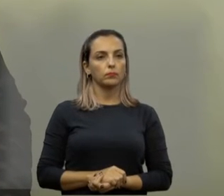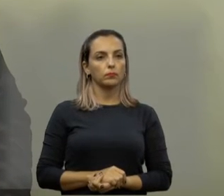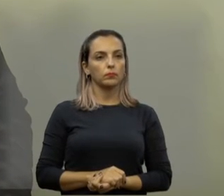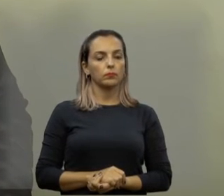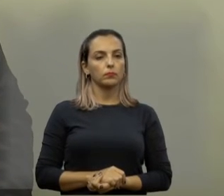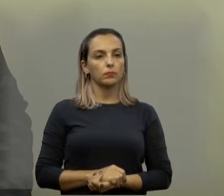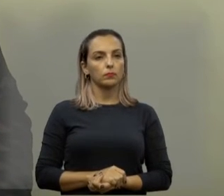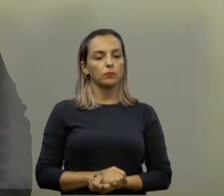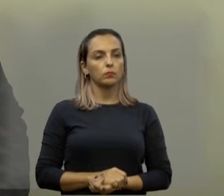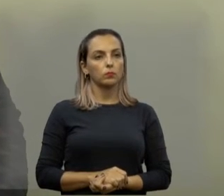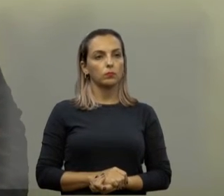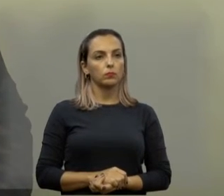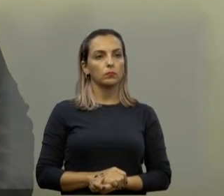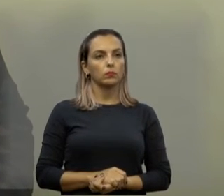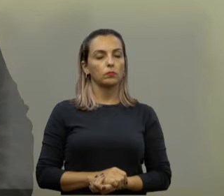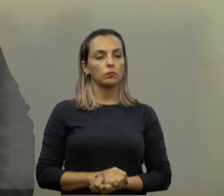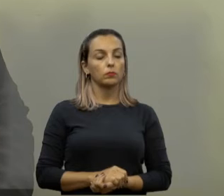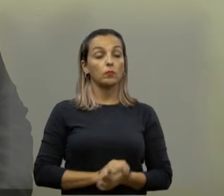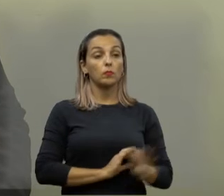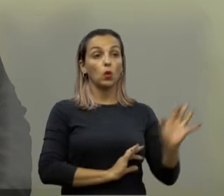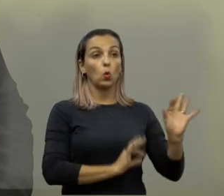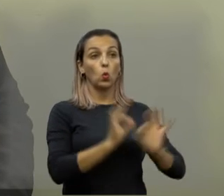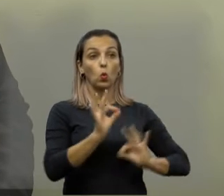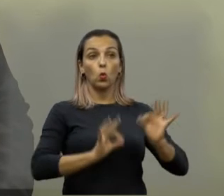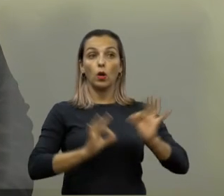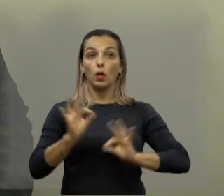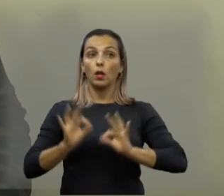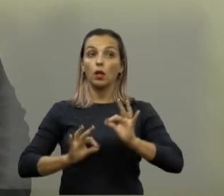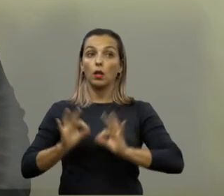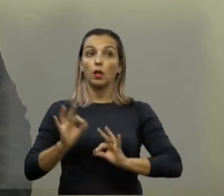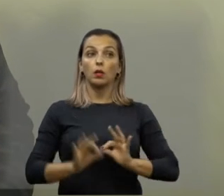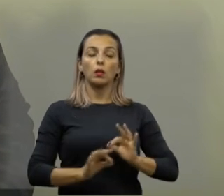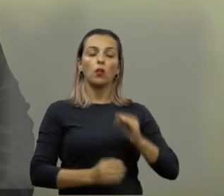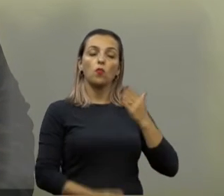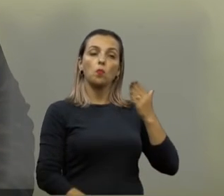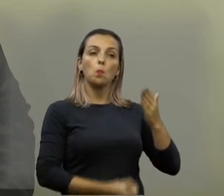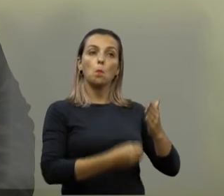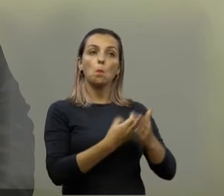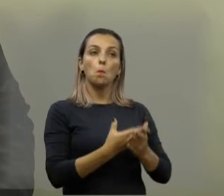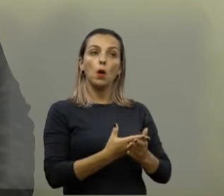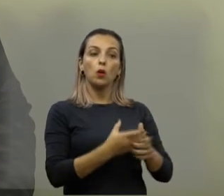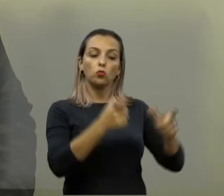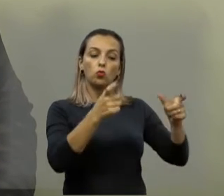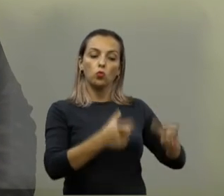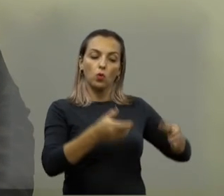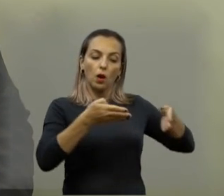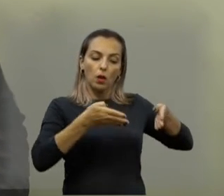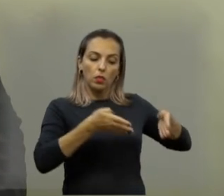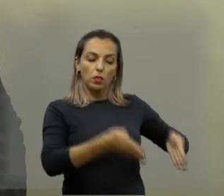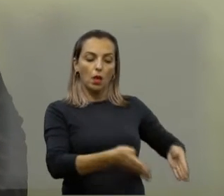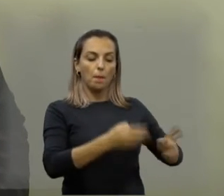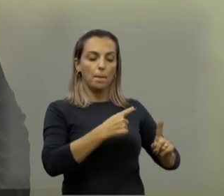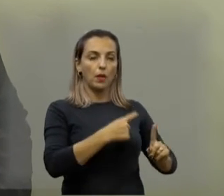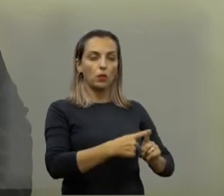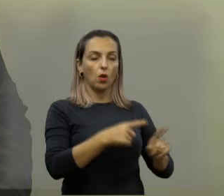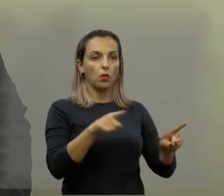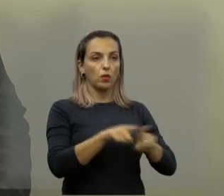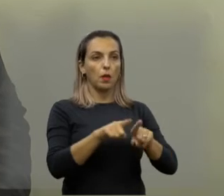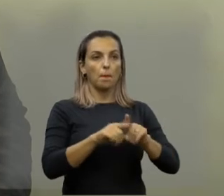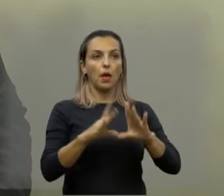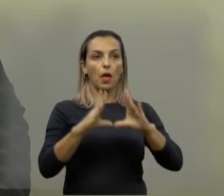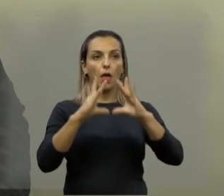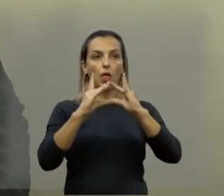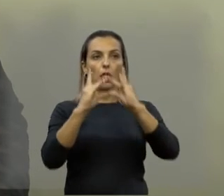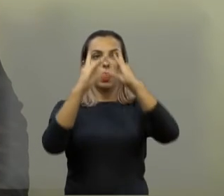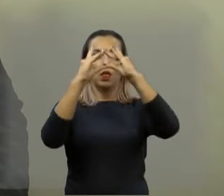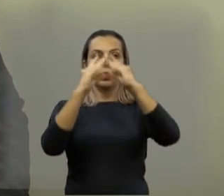a instalação a organização e o funcionamento do cemitério seus e dos crematórios no município